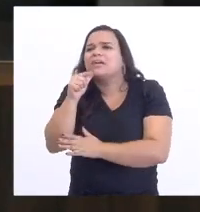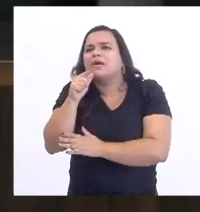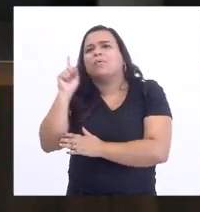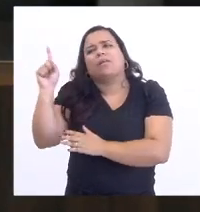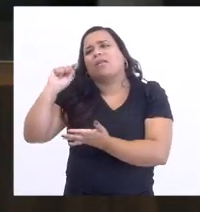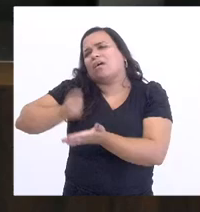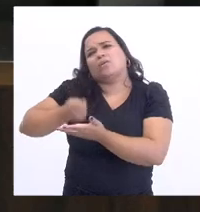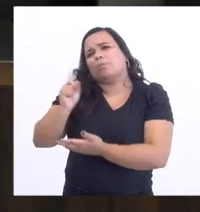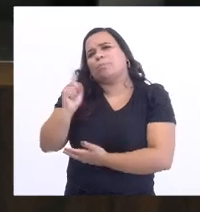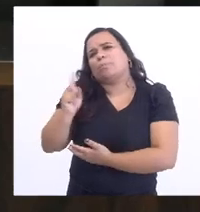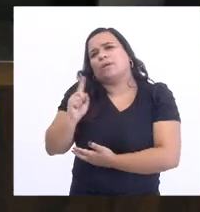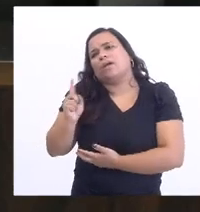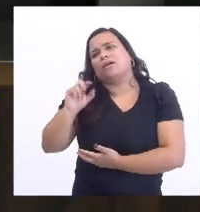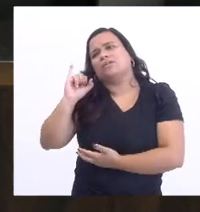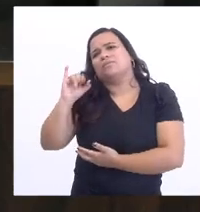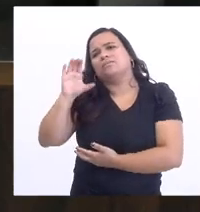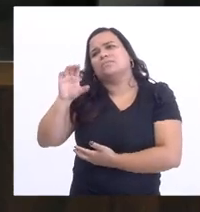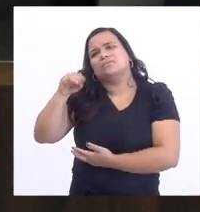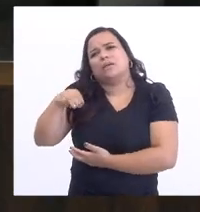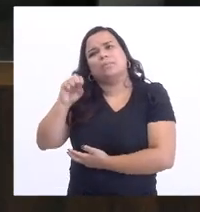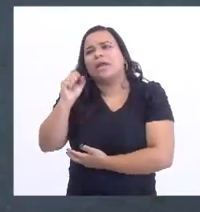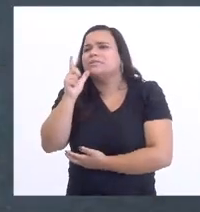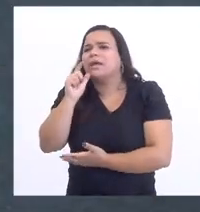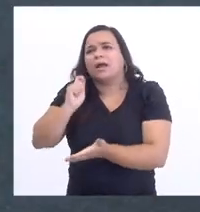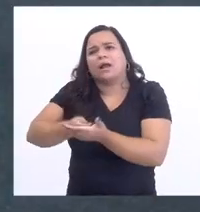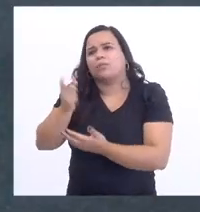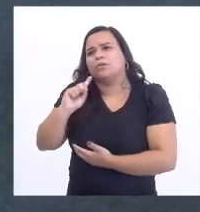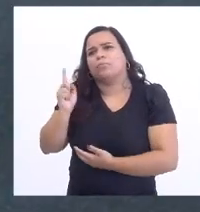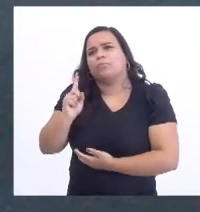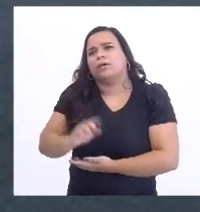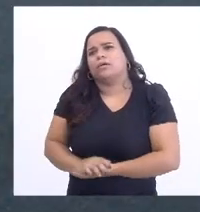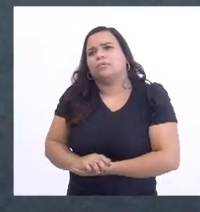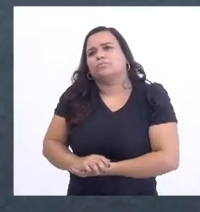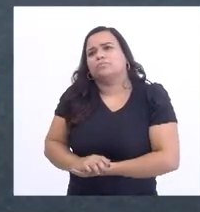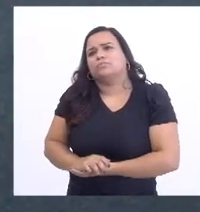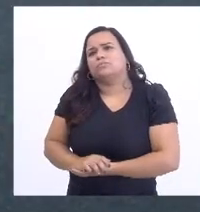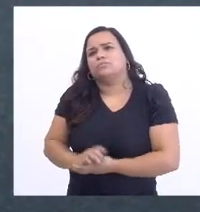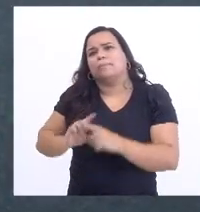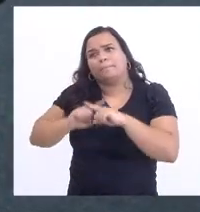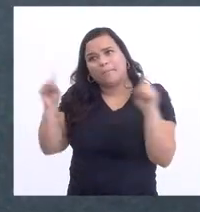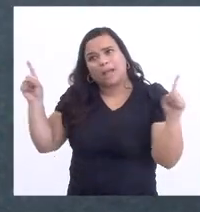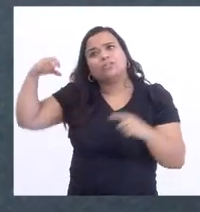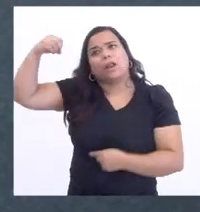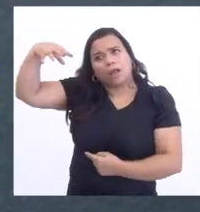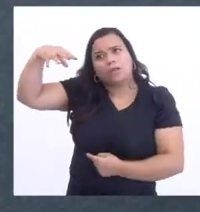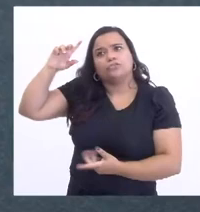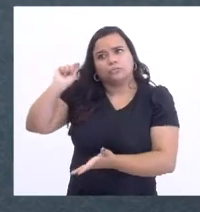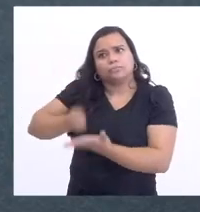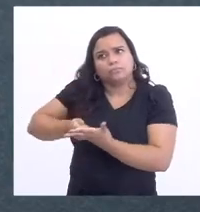ICMS. Água não paga o ICMS. Não. Okay. Mas a Light paga, né?